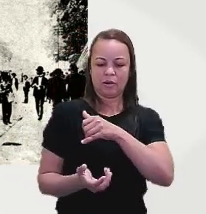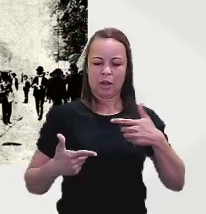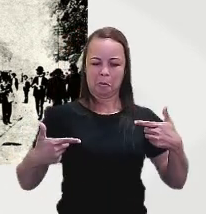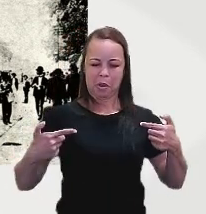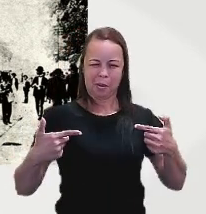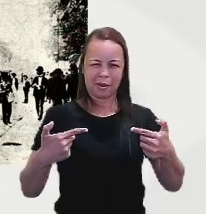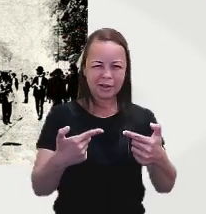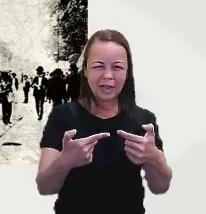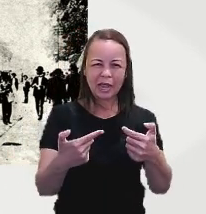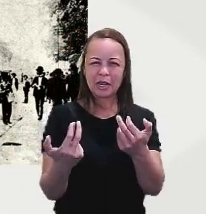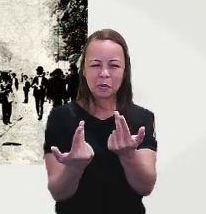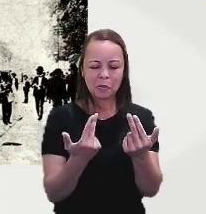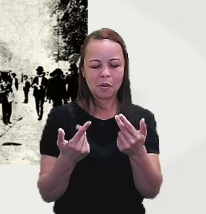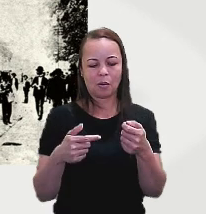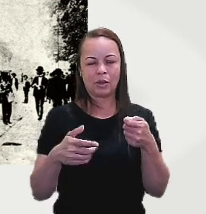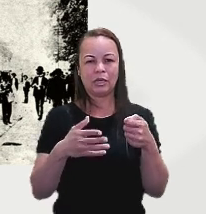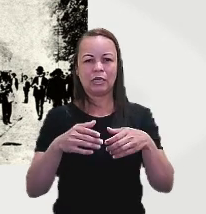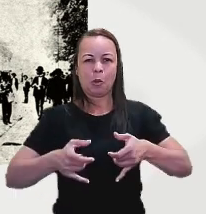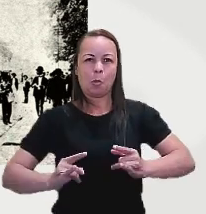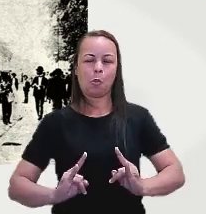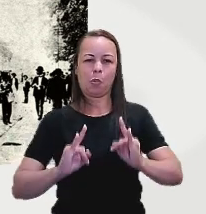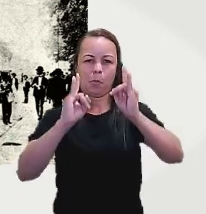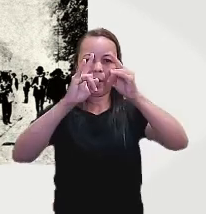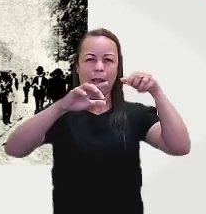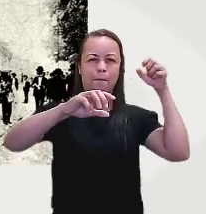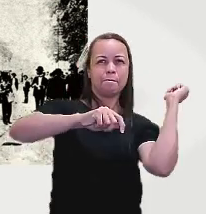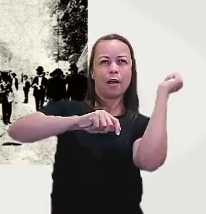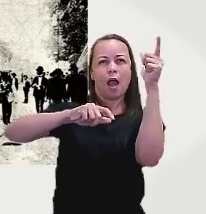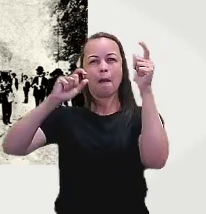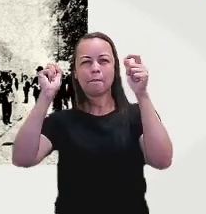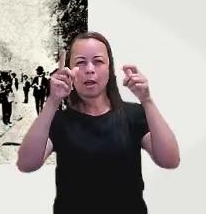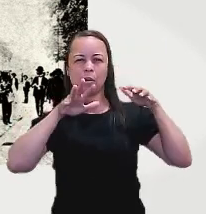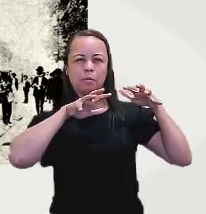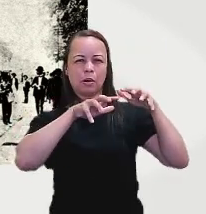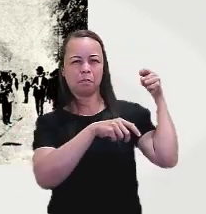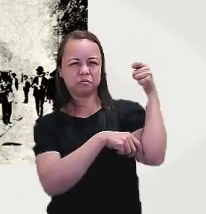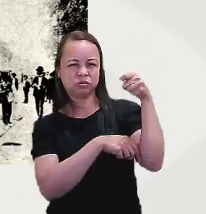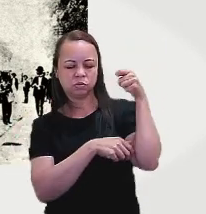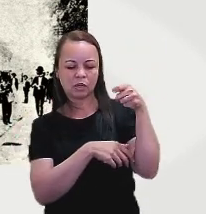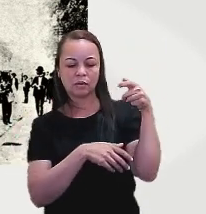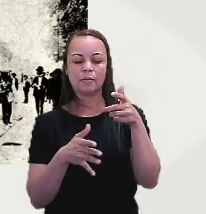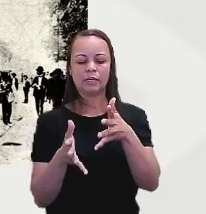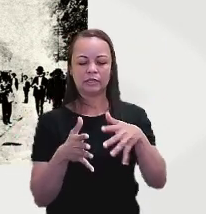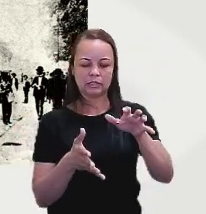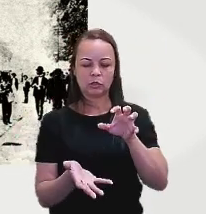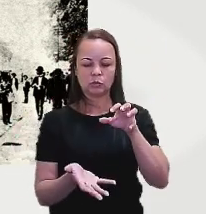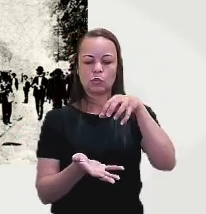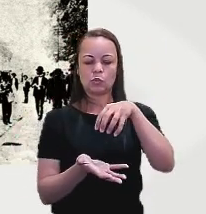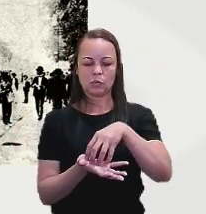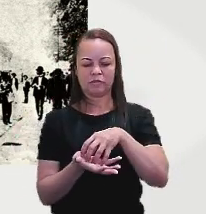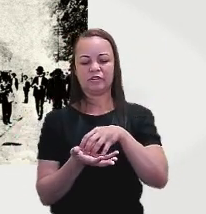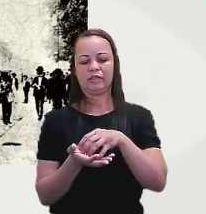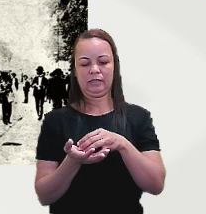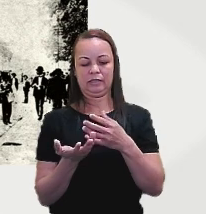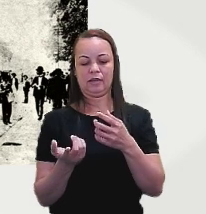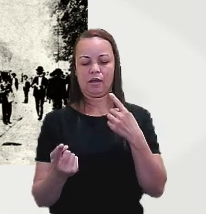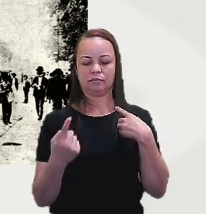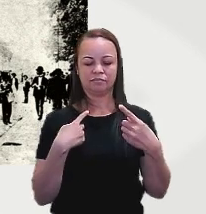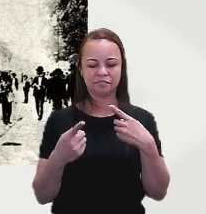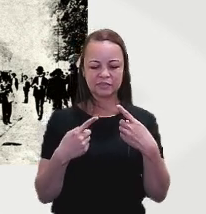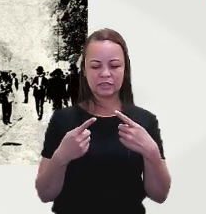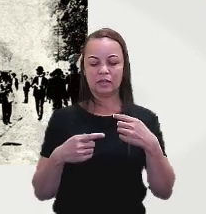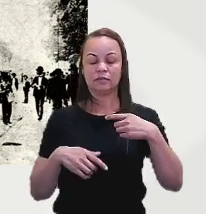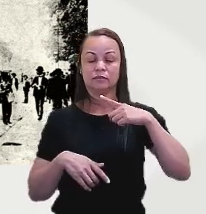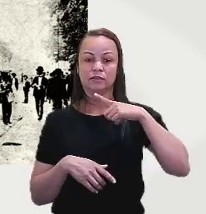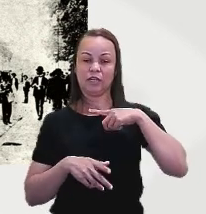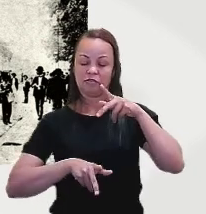derrubados, edifícios depredados e muita confusão na Avenida Central, atual Avenida Rio Branco. A revolta popular teve